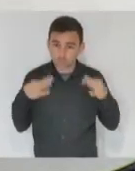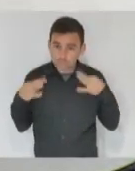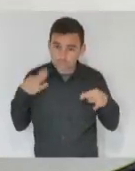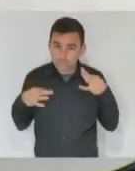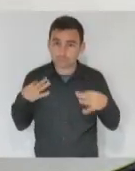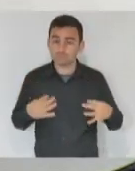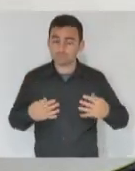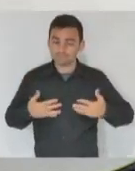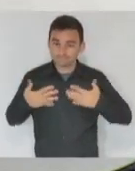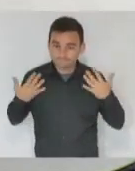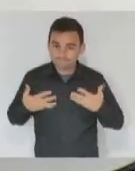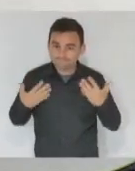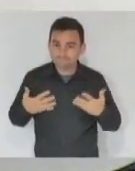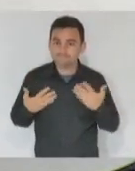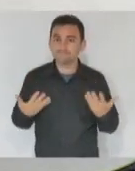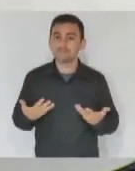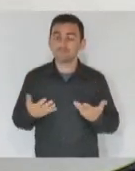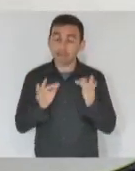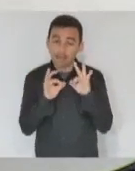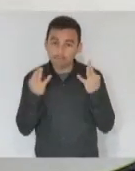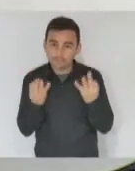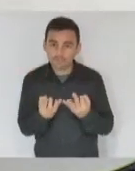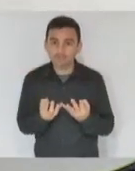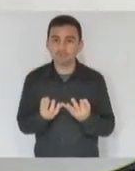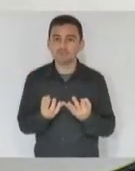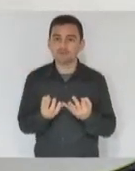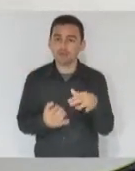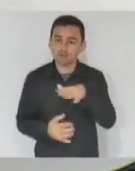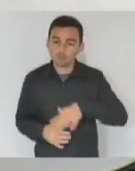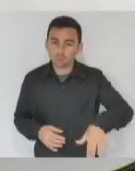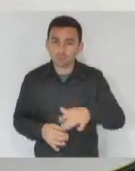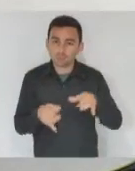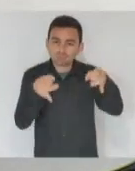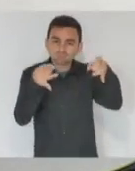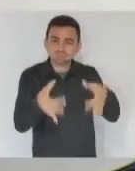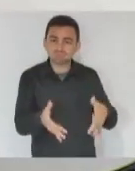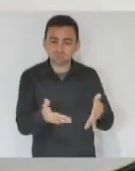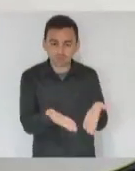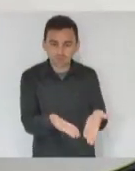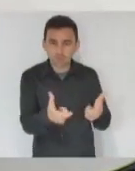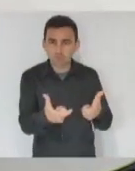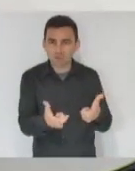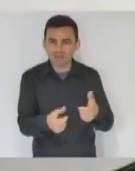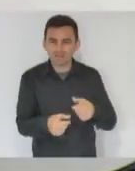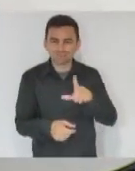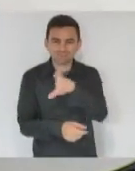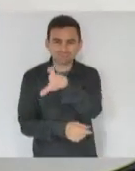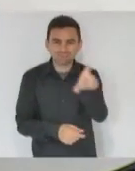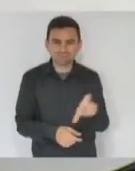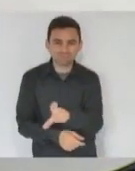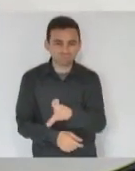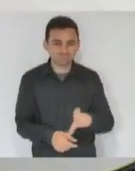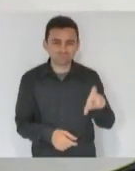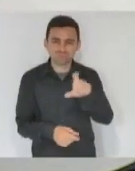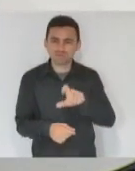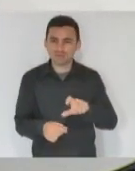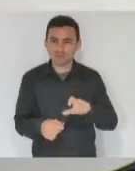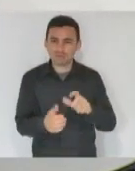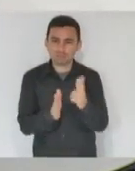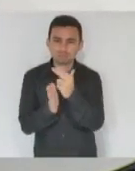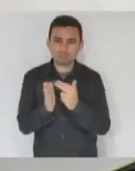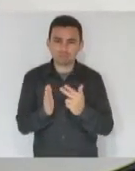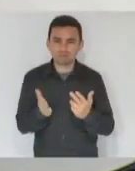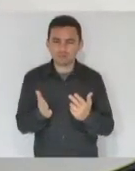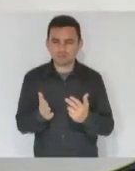lazer, um centro para as famílias, virou num local abandonado, todo pichado, exposto ao consumo